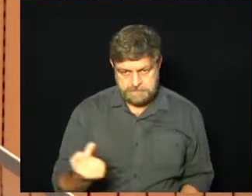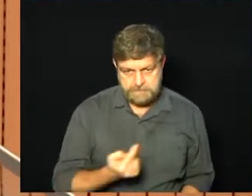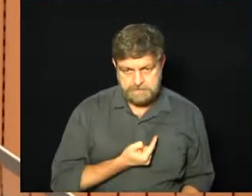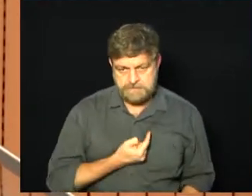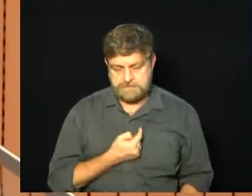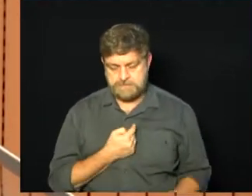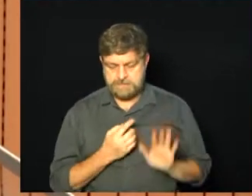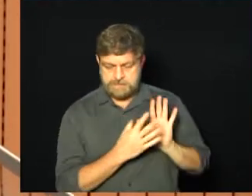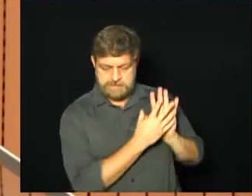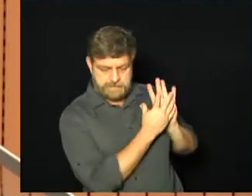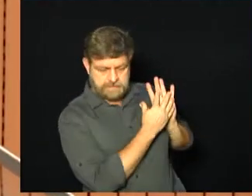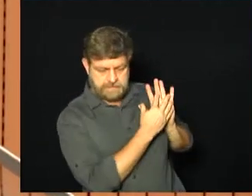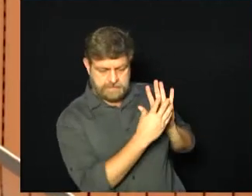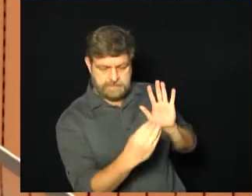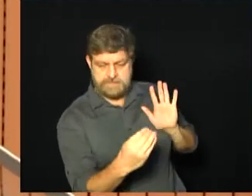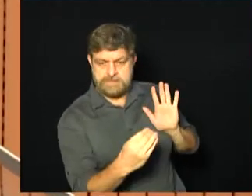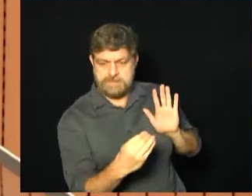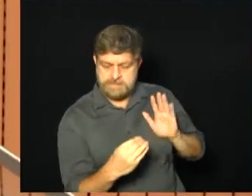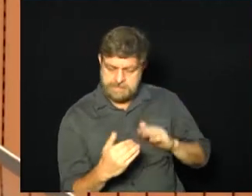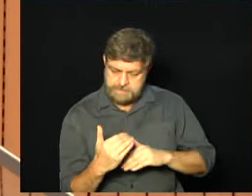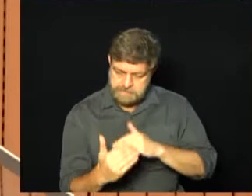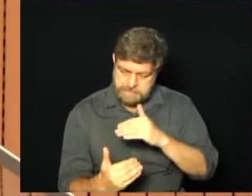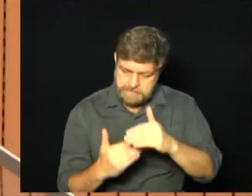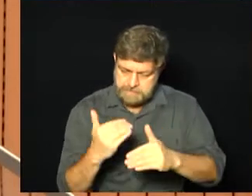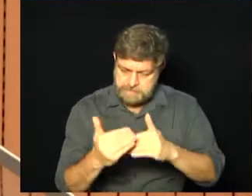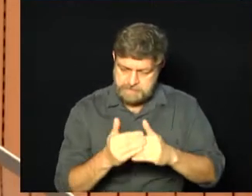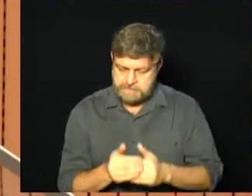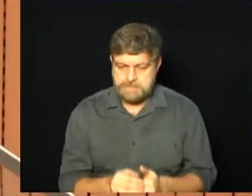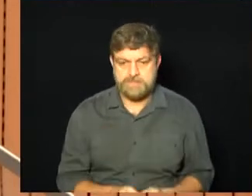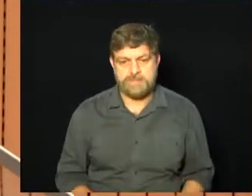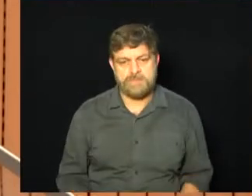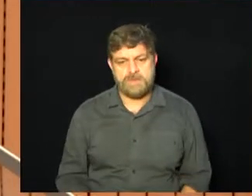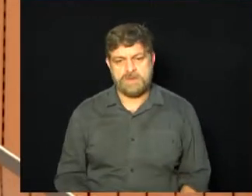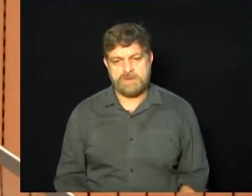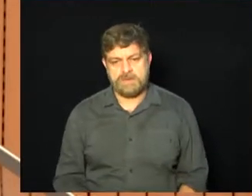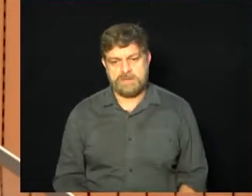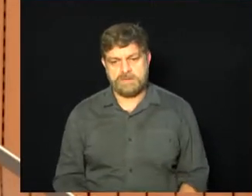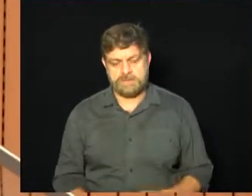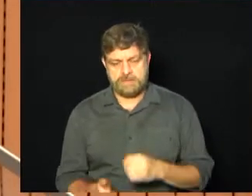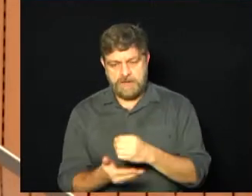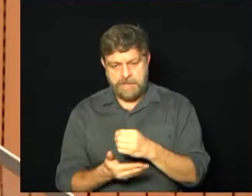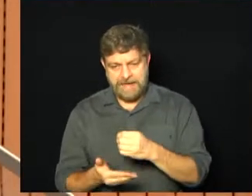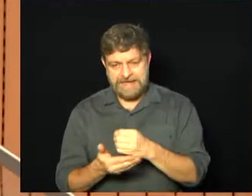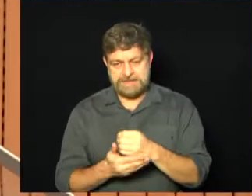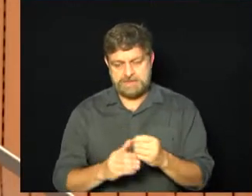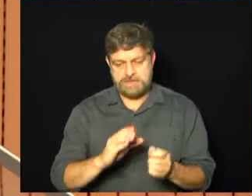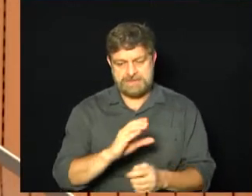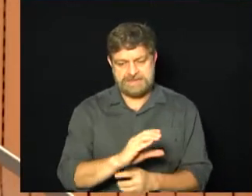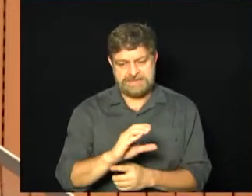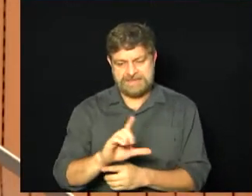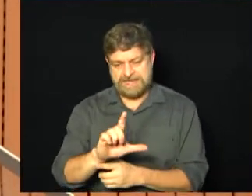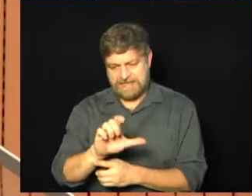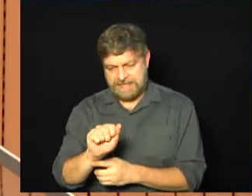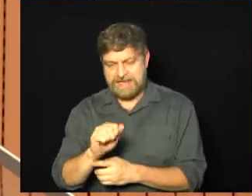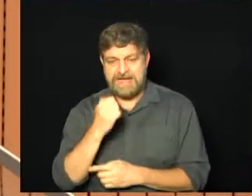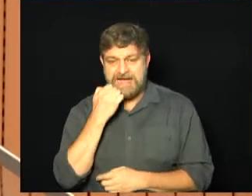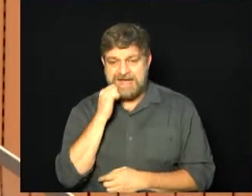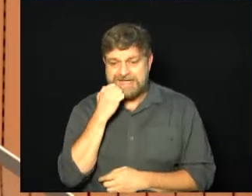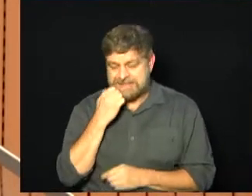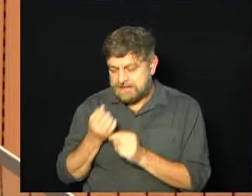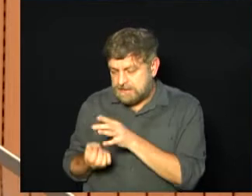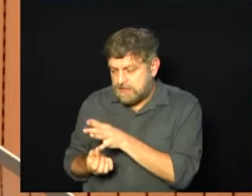seguimos tal edificante exemplo. Nos primórdios do CCLA, a ciência surgia